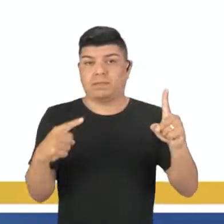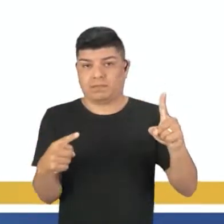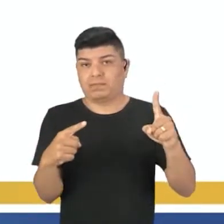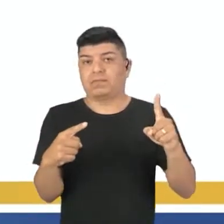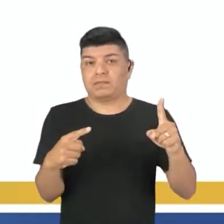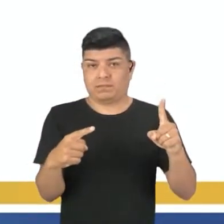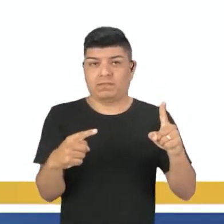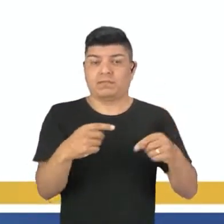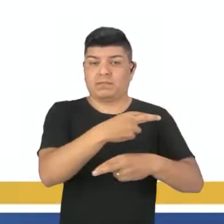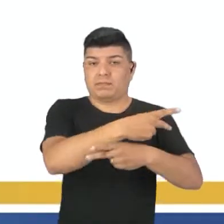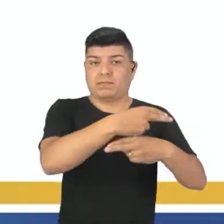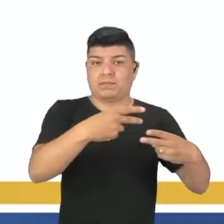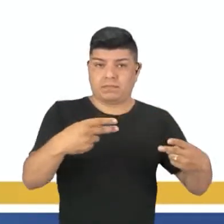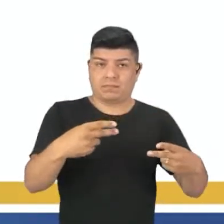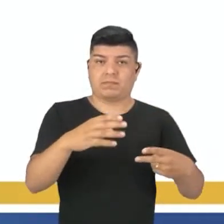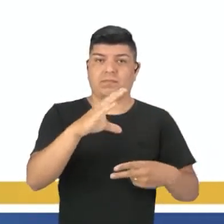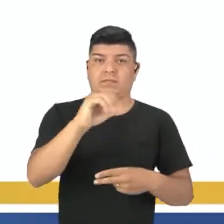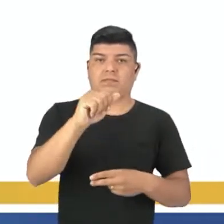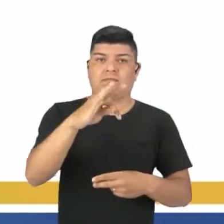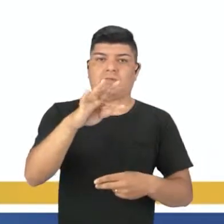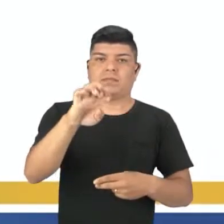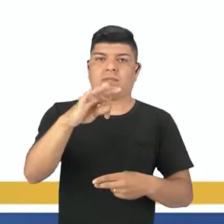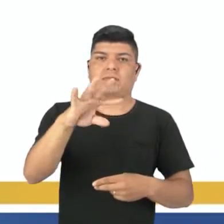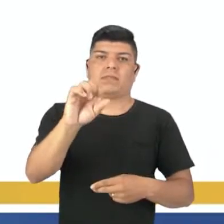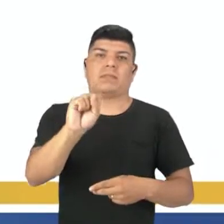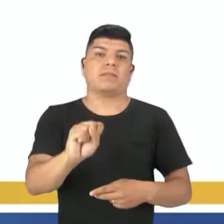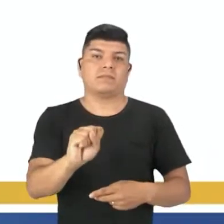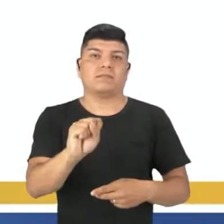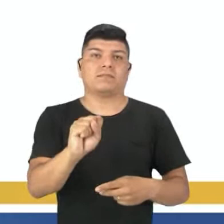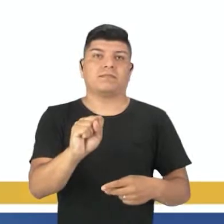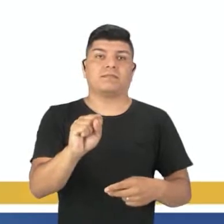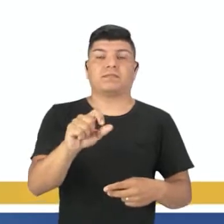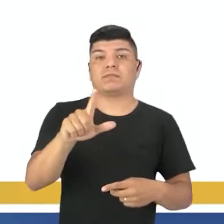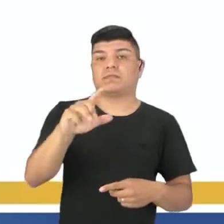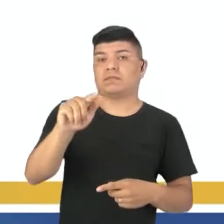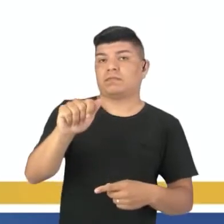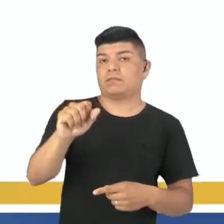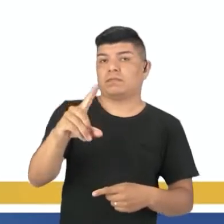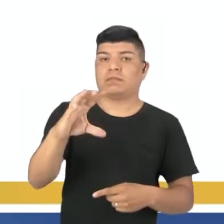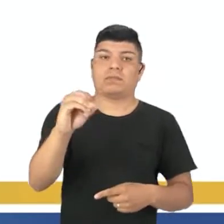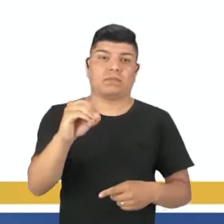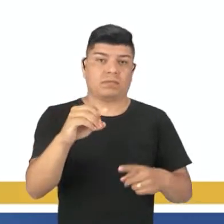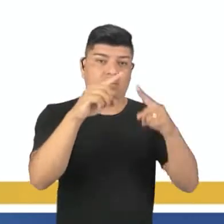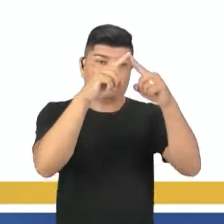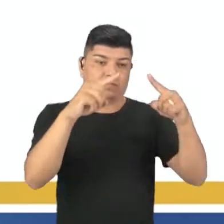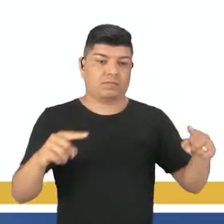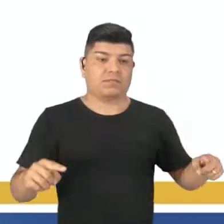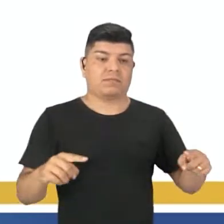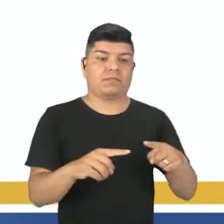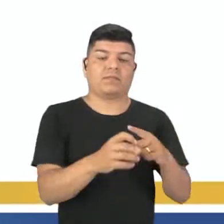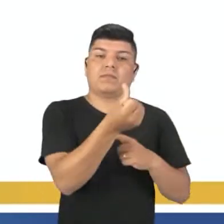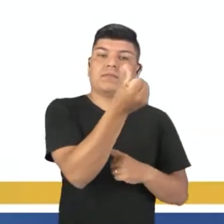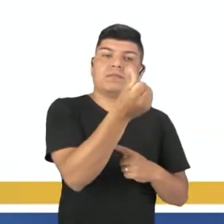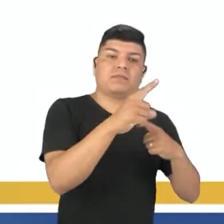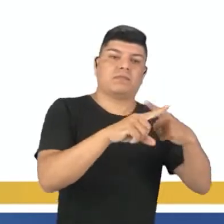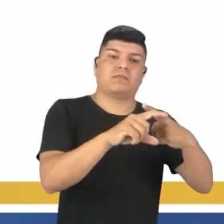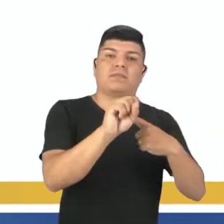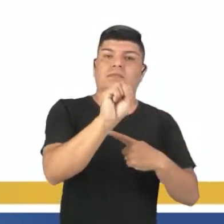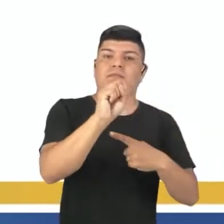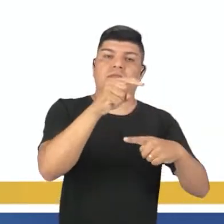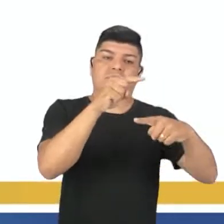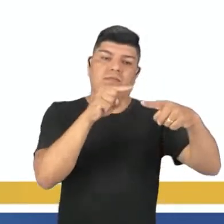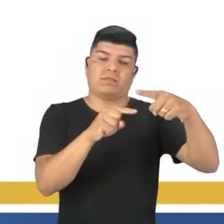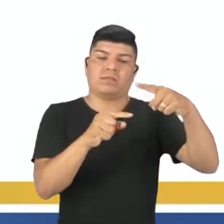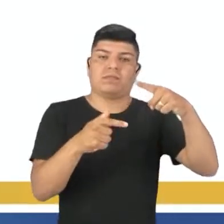do produto dos catetos, né? Então, lado aí do triângulo, os catetos, né? 6 vezes 8 dividido